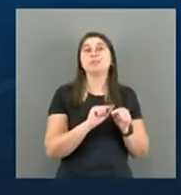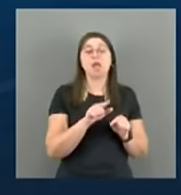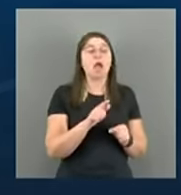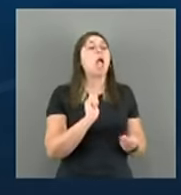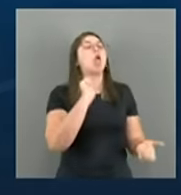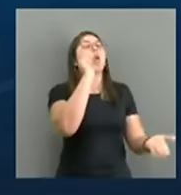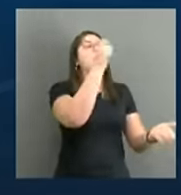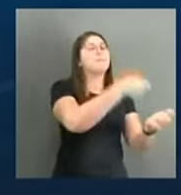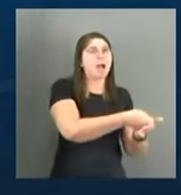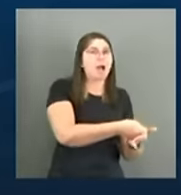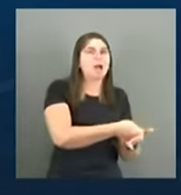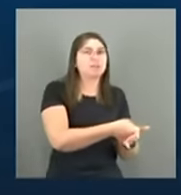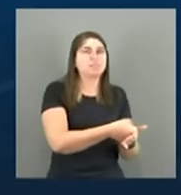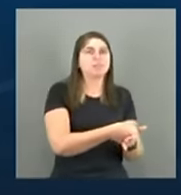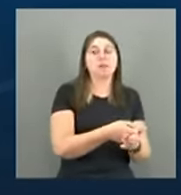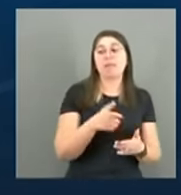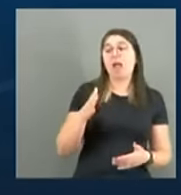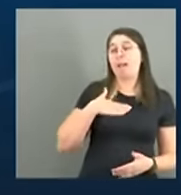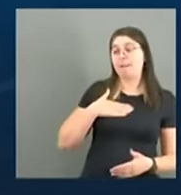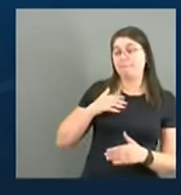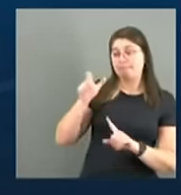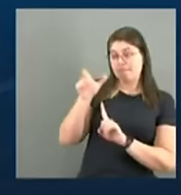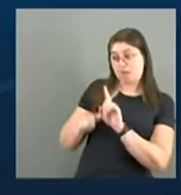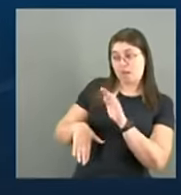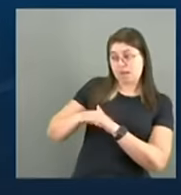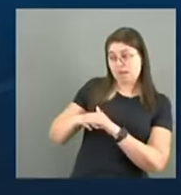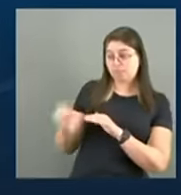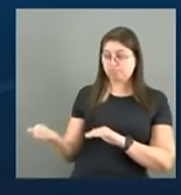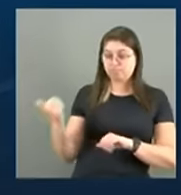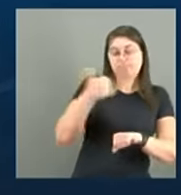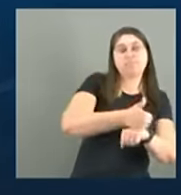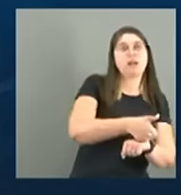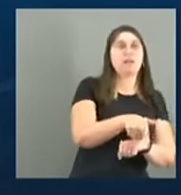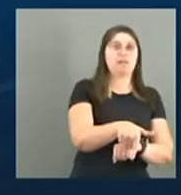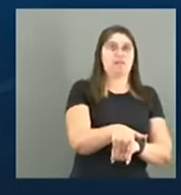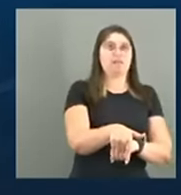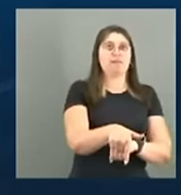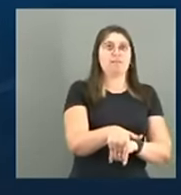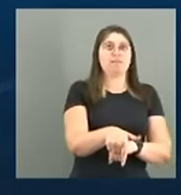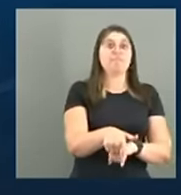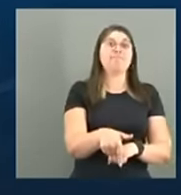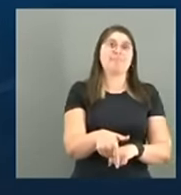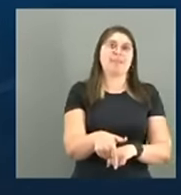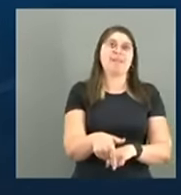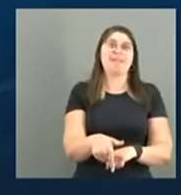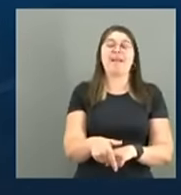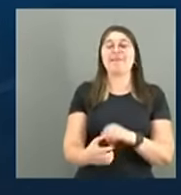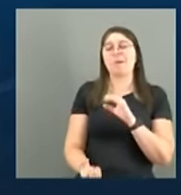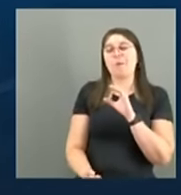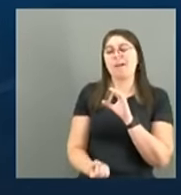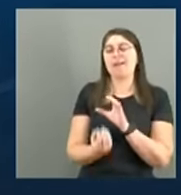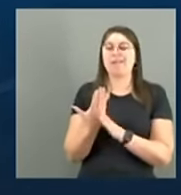ele e vou pagar para colocar os meus atletas. Eu coloco os meus atletas, automaticamente eu acabei de gerar